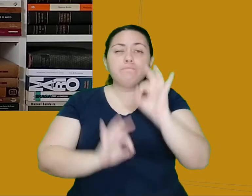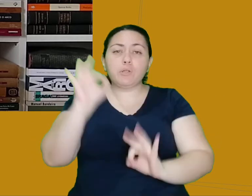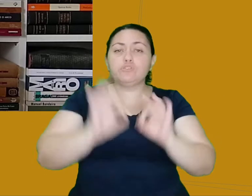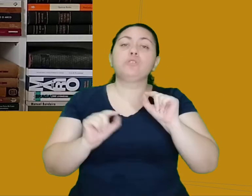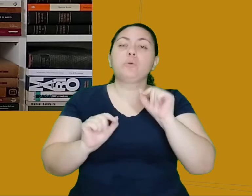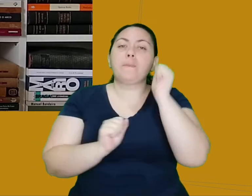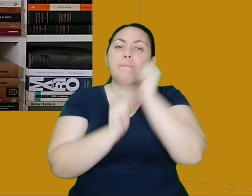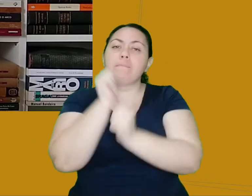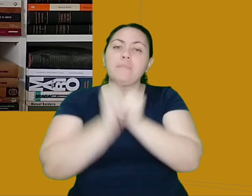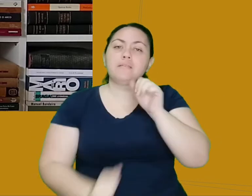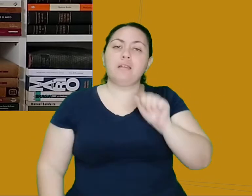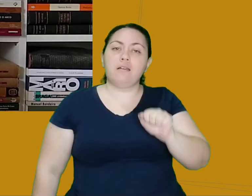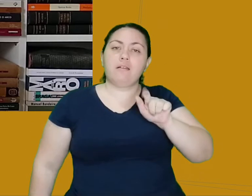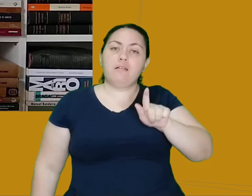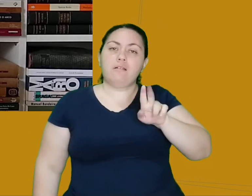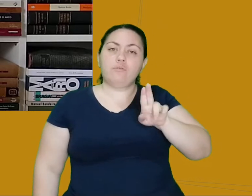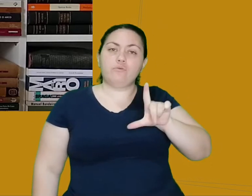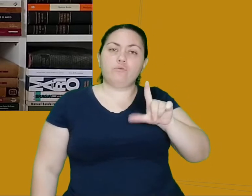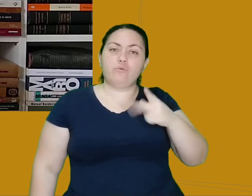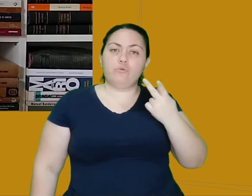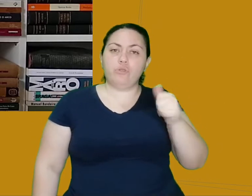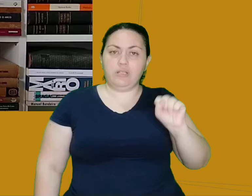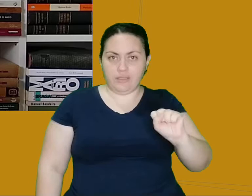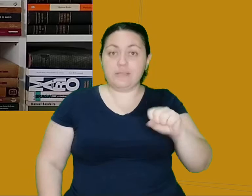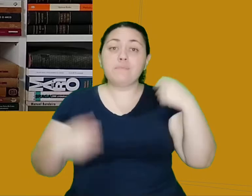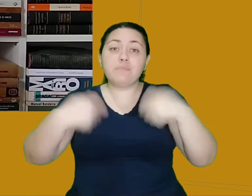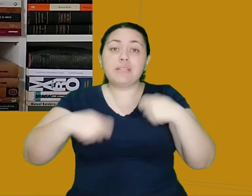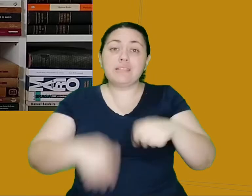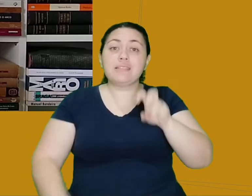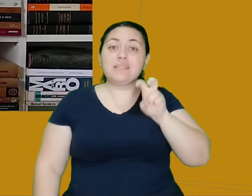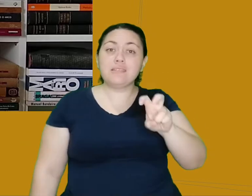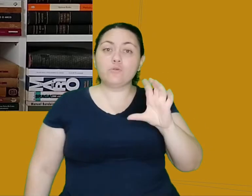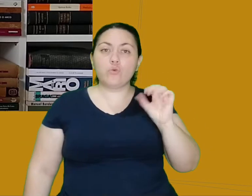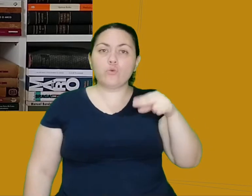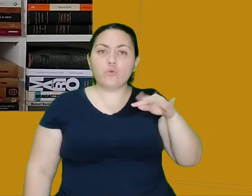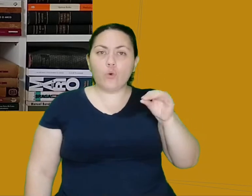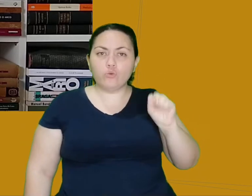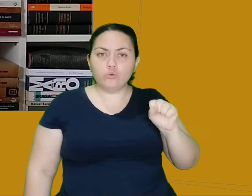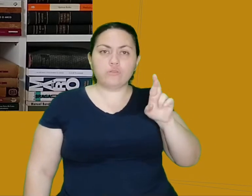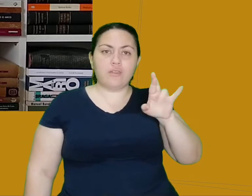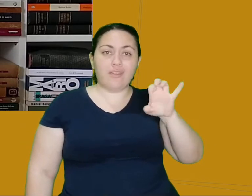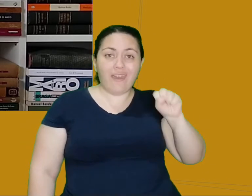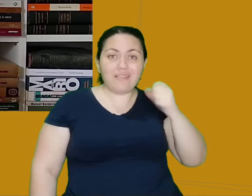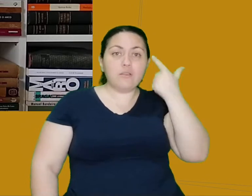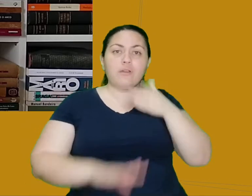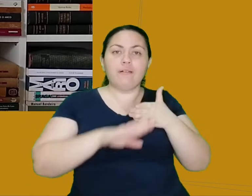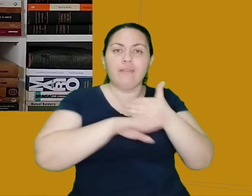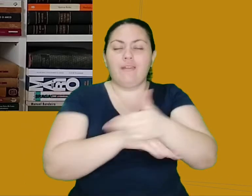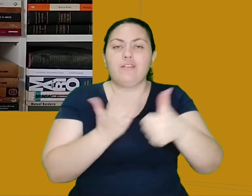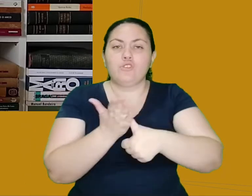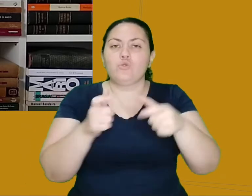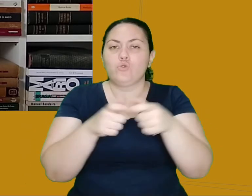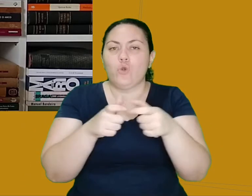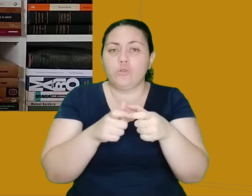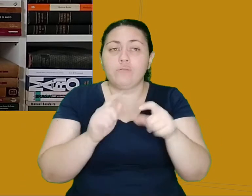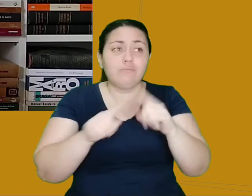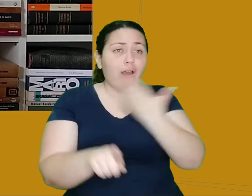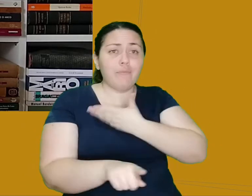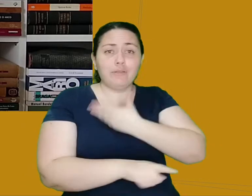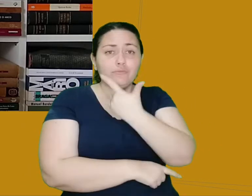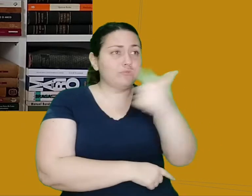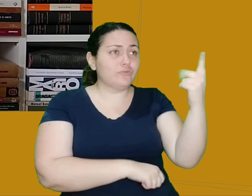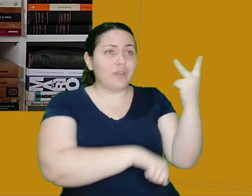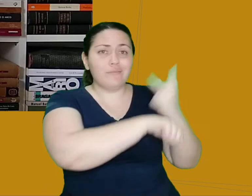uma fábrica de agulhas. Precisava de 5 contos de réis para entrar como sócio no projeto, mas seus amigos não tinham dinheiro para